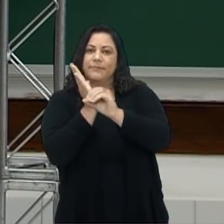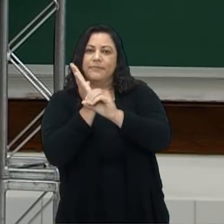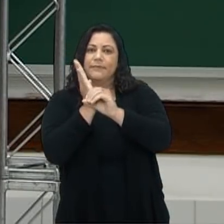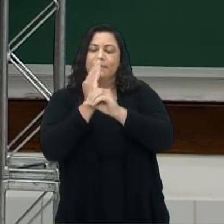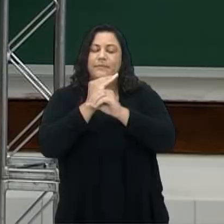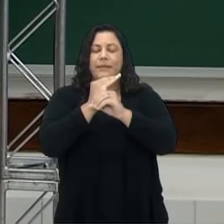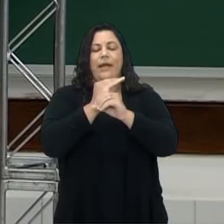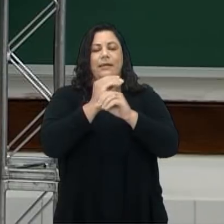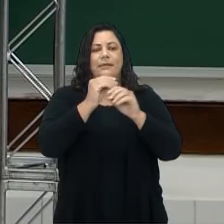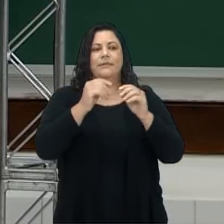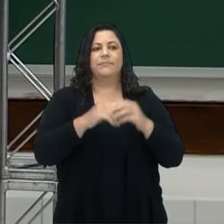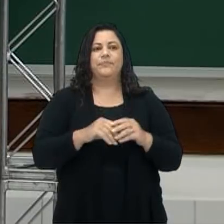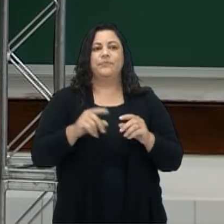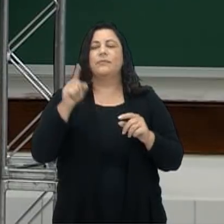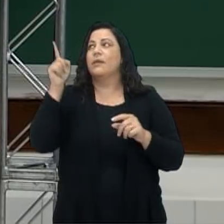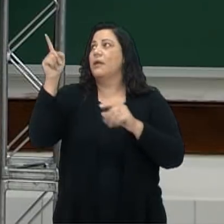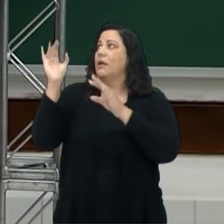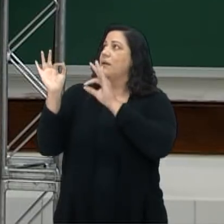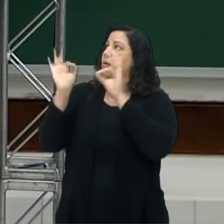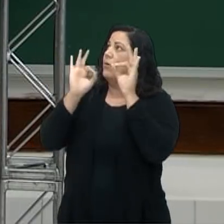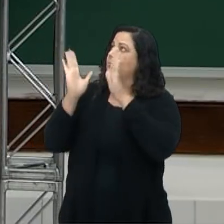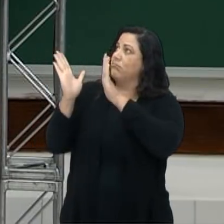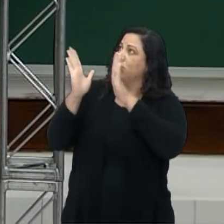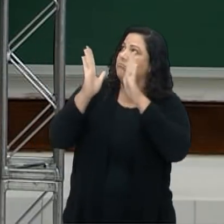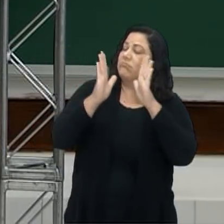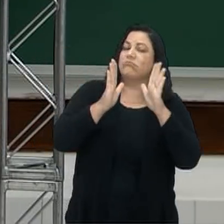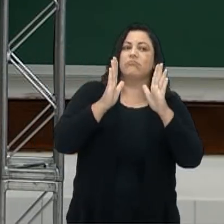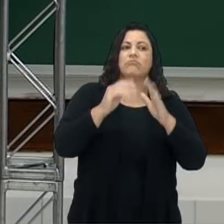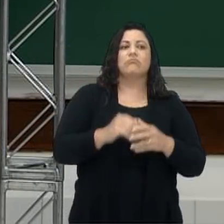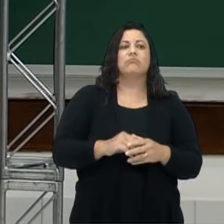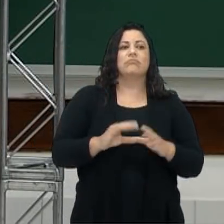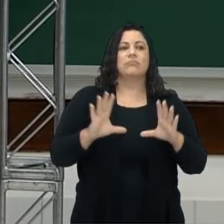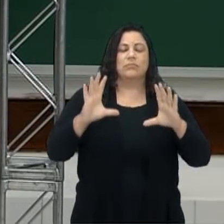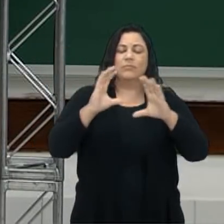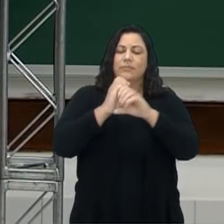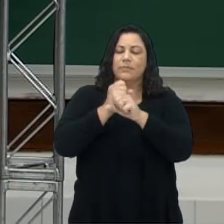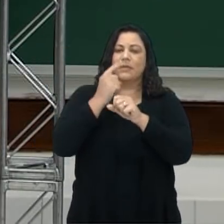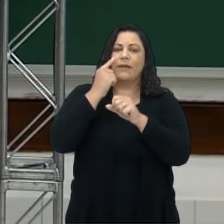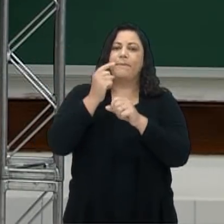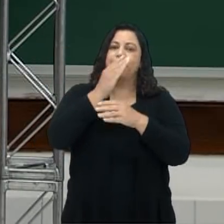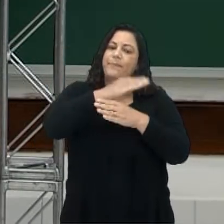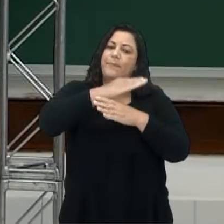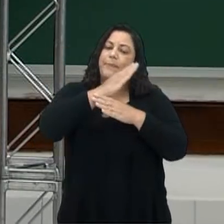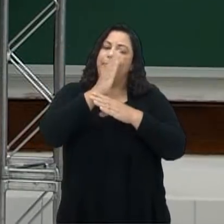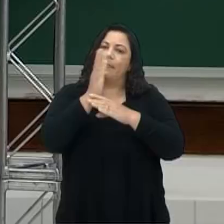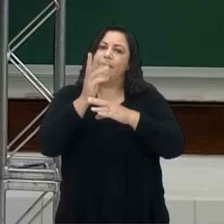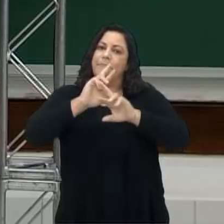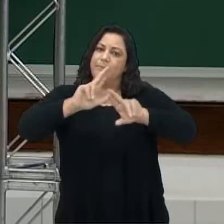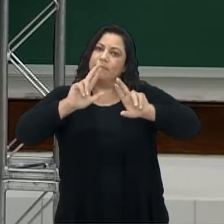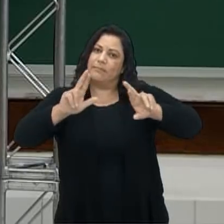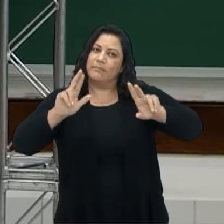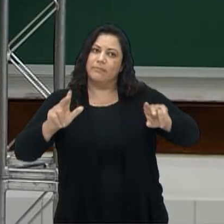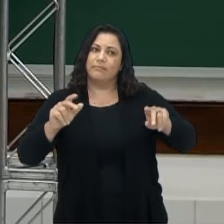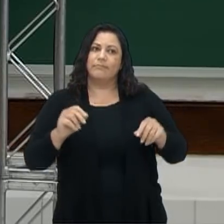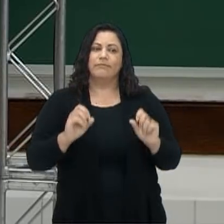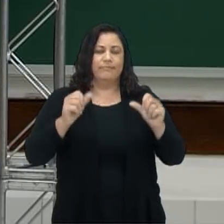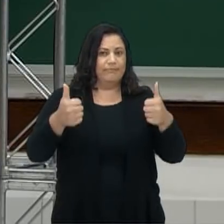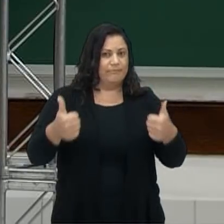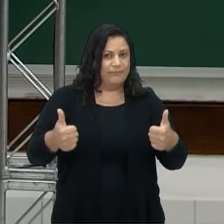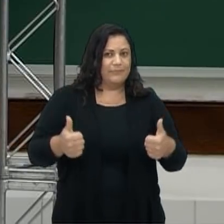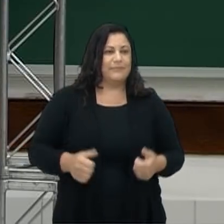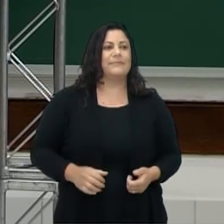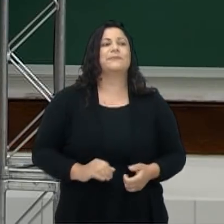aqui bonitinho, ó, 36 graus, 86,4. Aqui ficou numa ordem diferente, mas tanto faz, dá no mesmo,